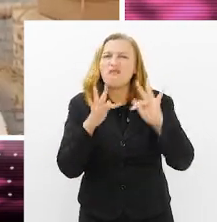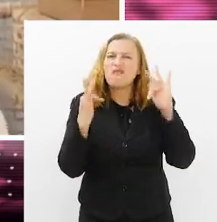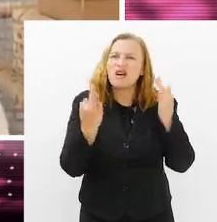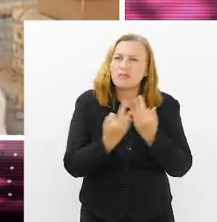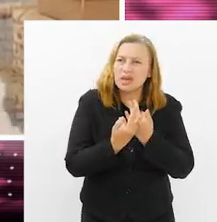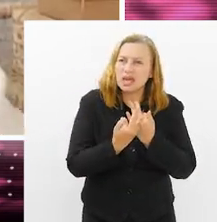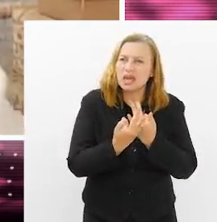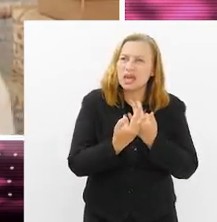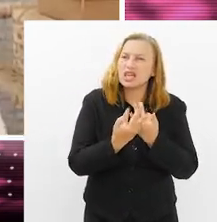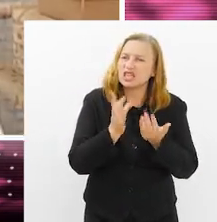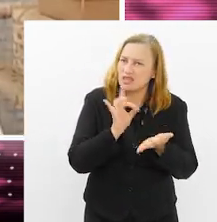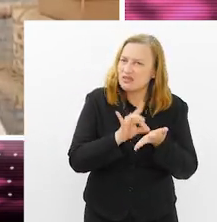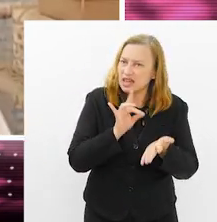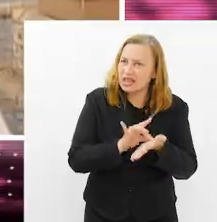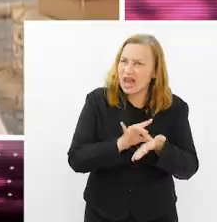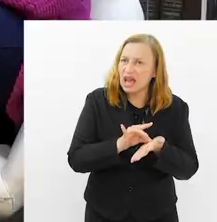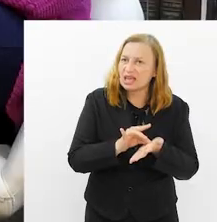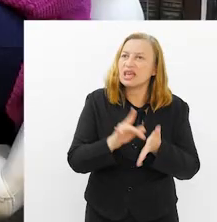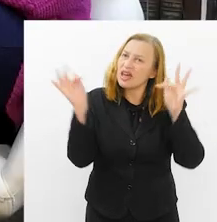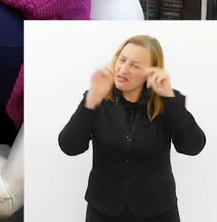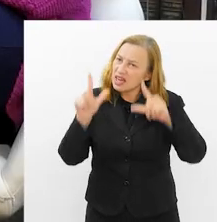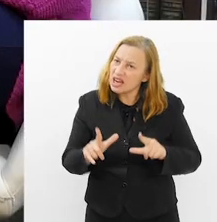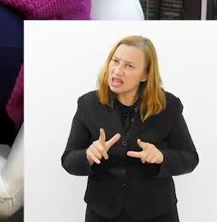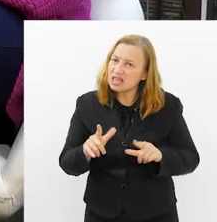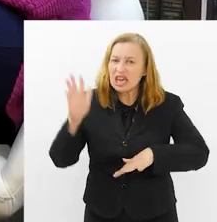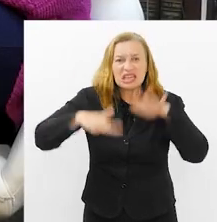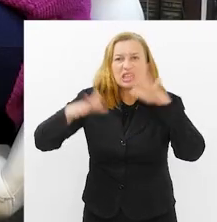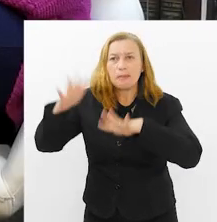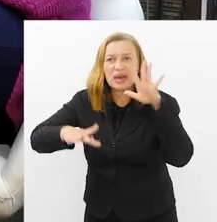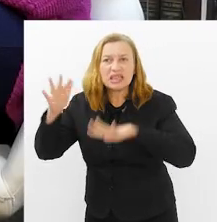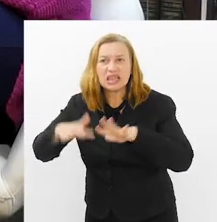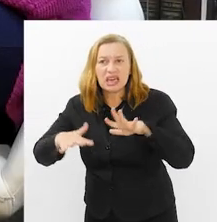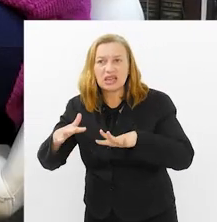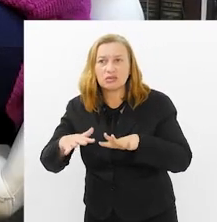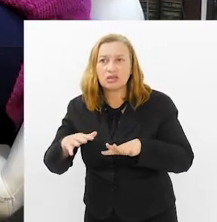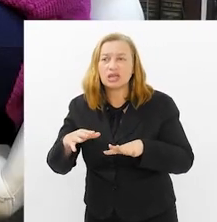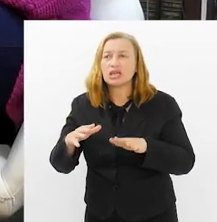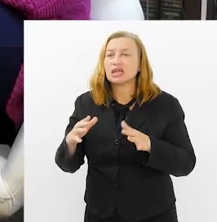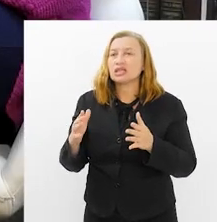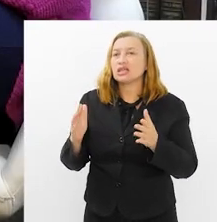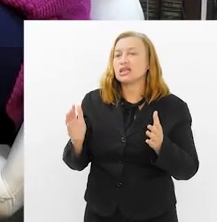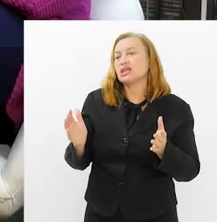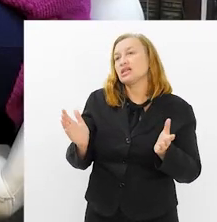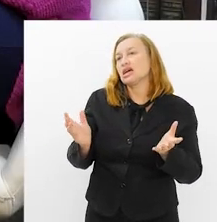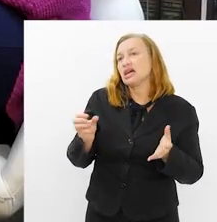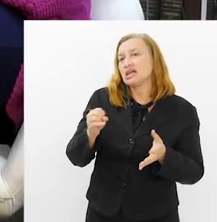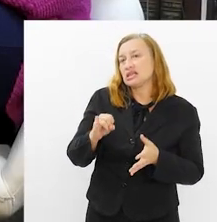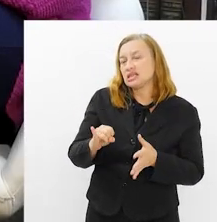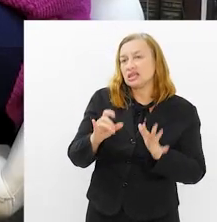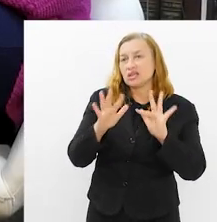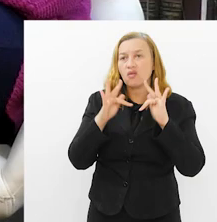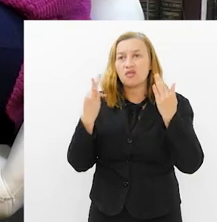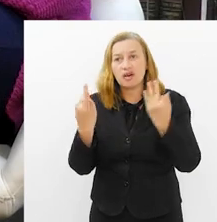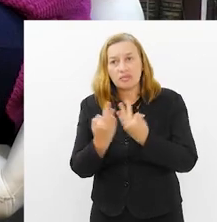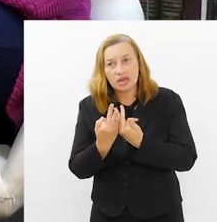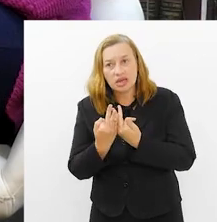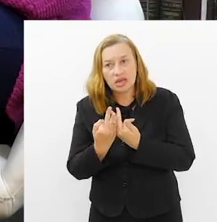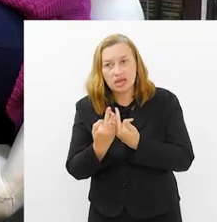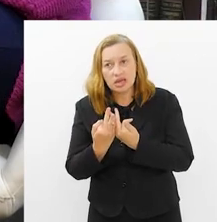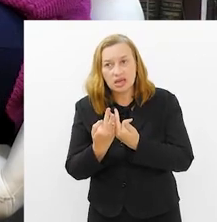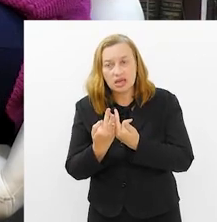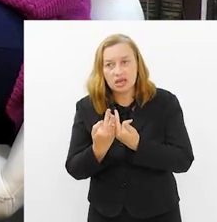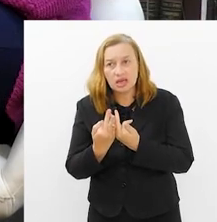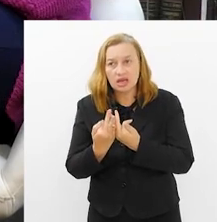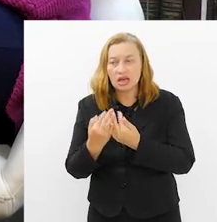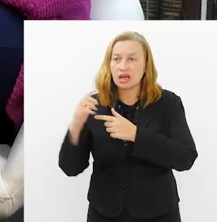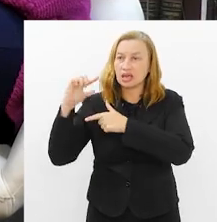Então, um lar mesmo, a meu ver, é um lar feliz, independentemente dos membros que ali estão. Se são